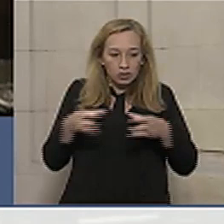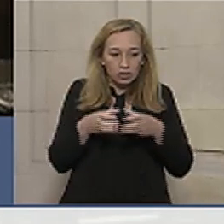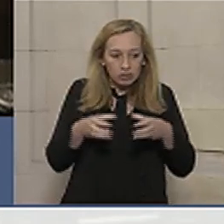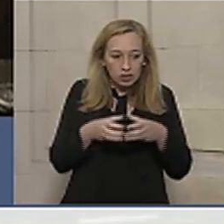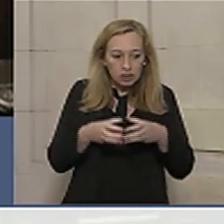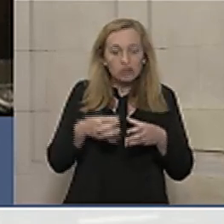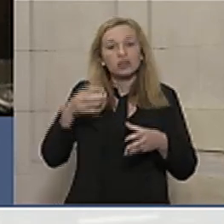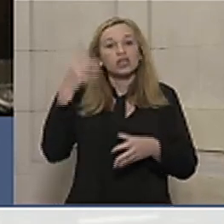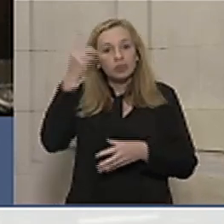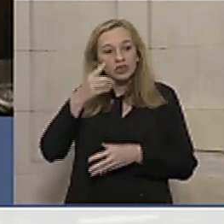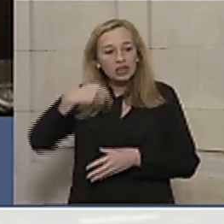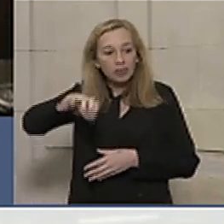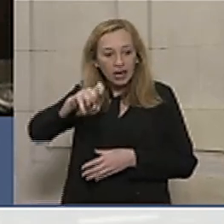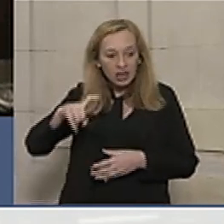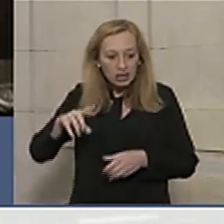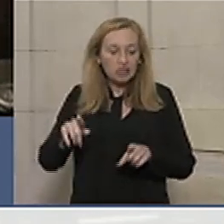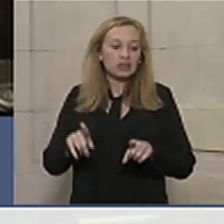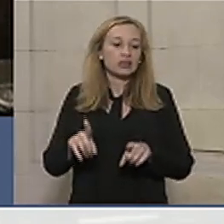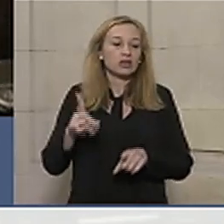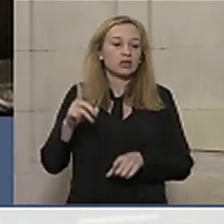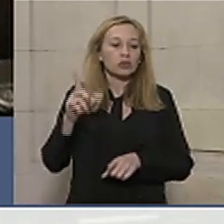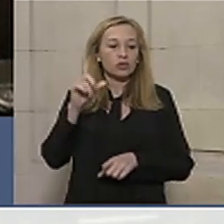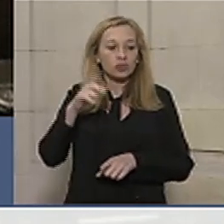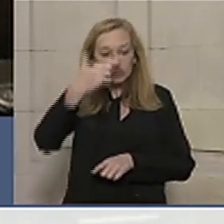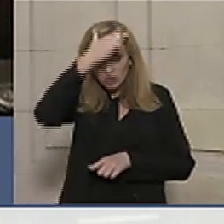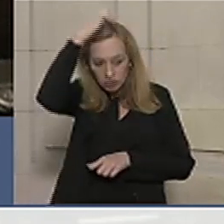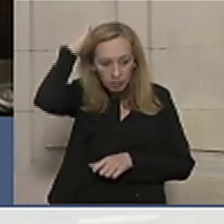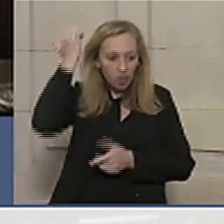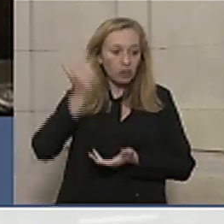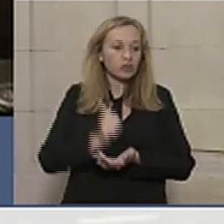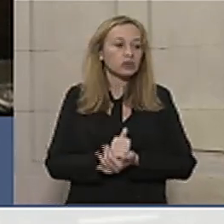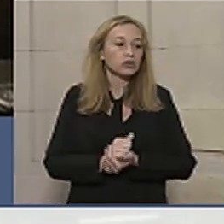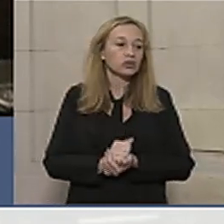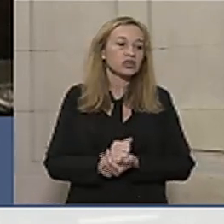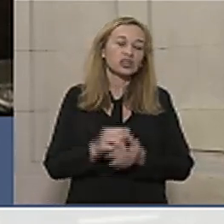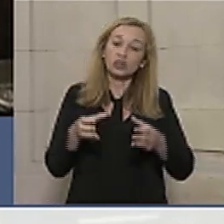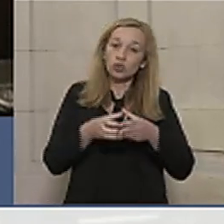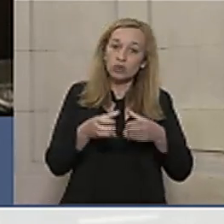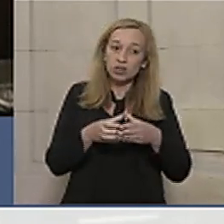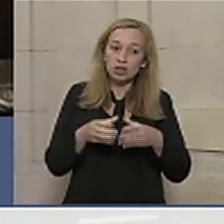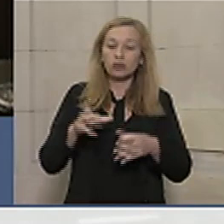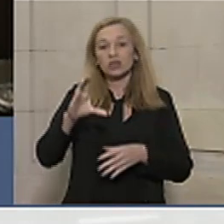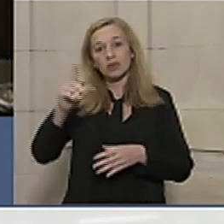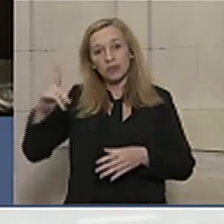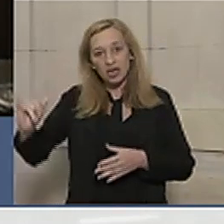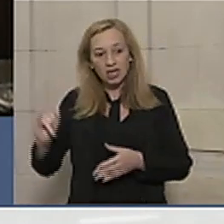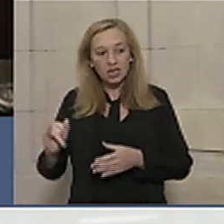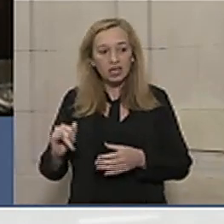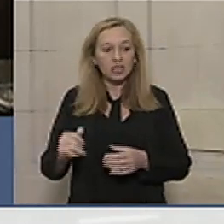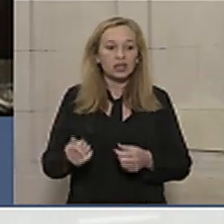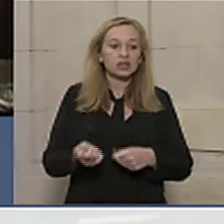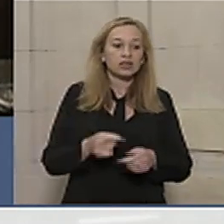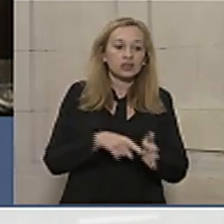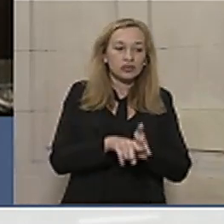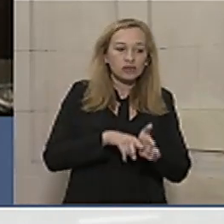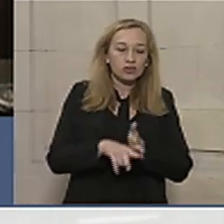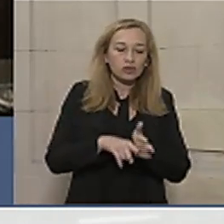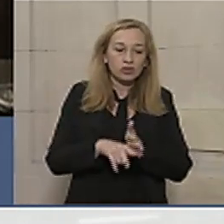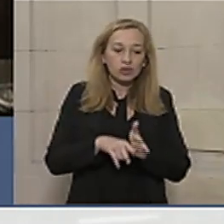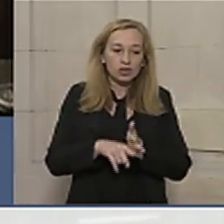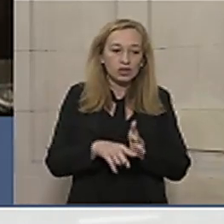Max e também a deputada Marta, deputado Luiz Paulo, nas comissões, tanto na CPI da crise fiscal, quanto na